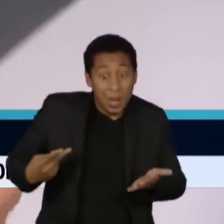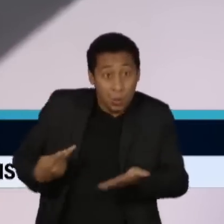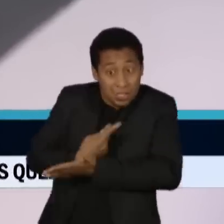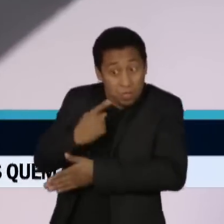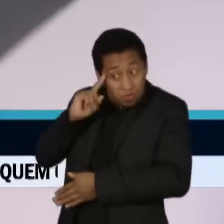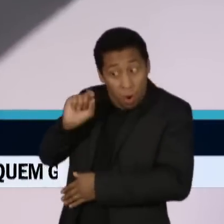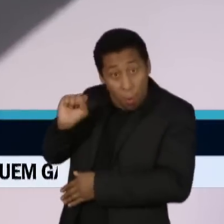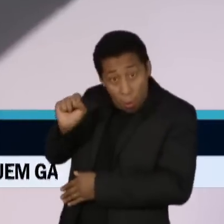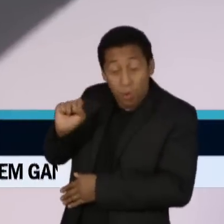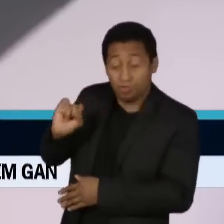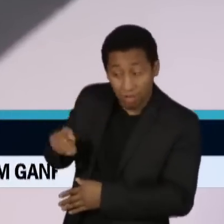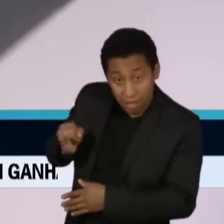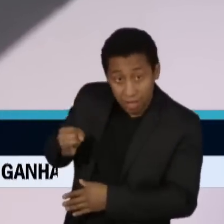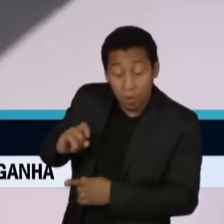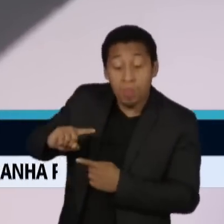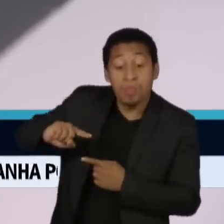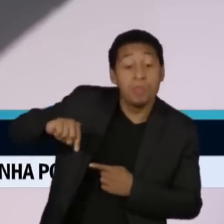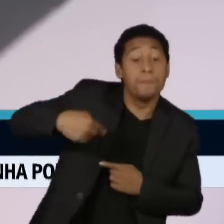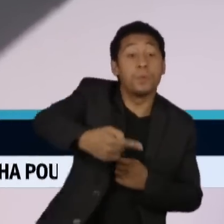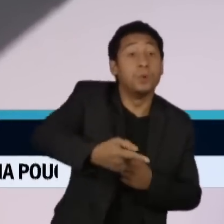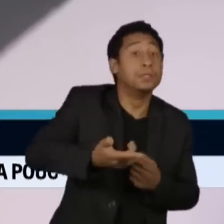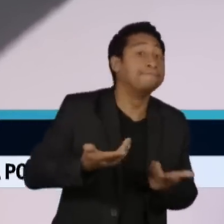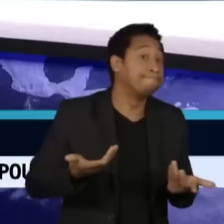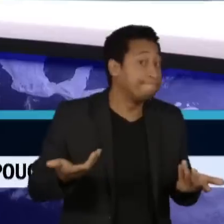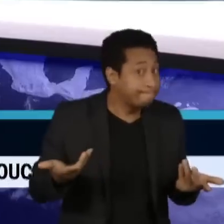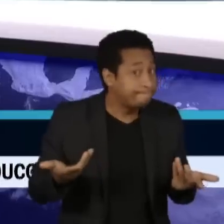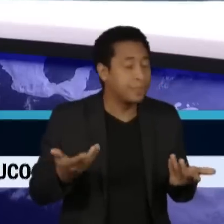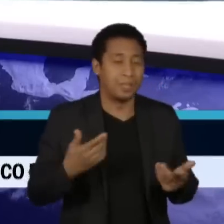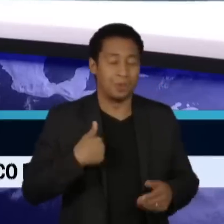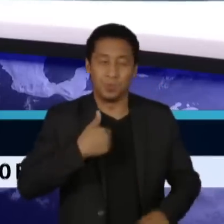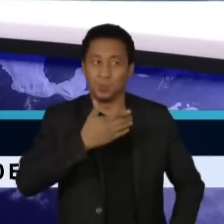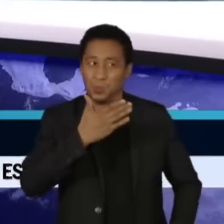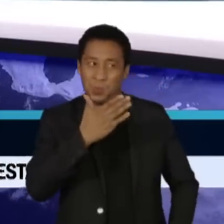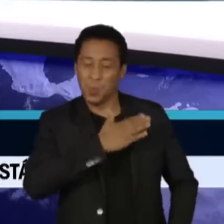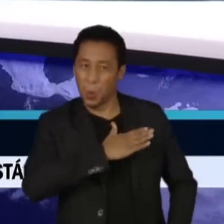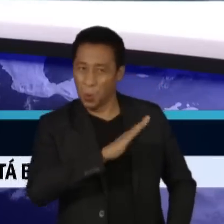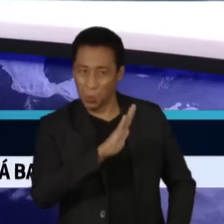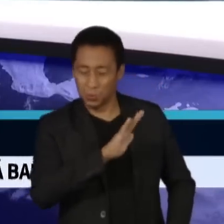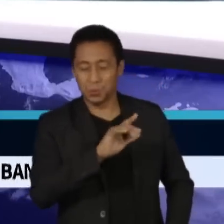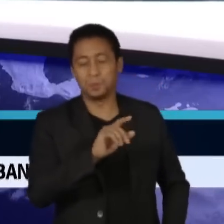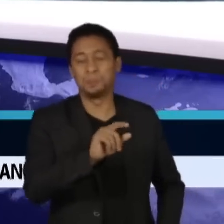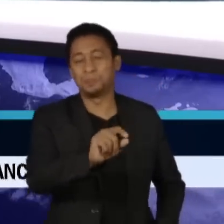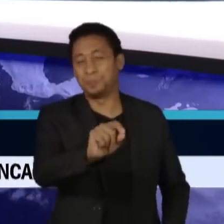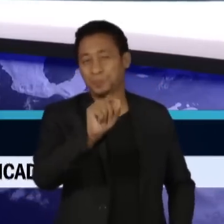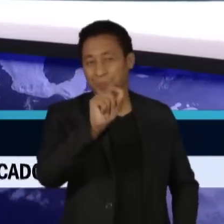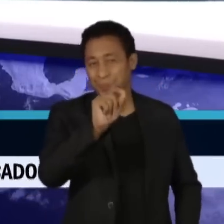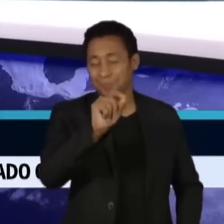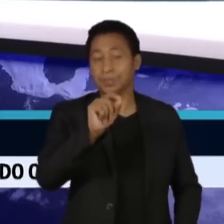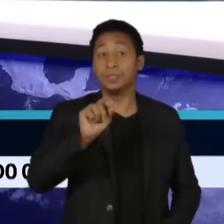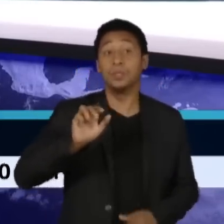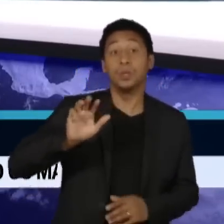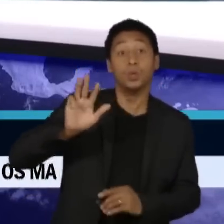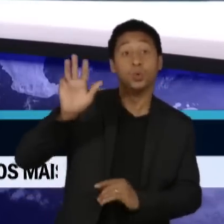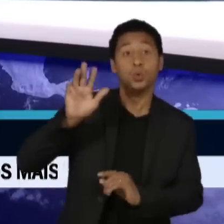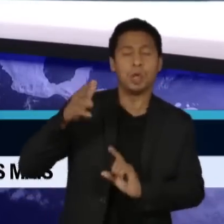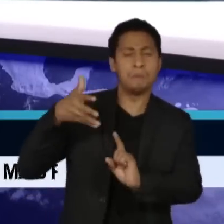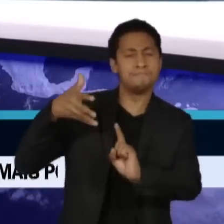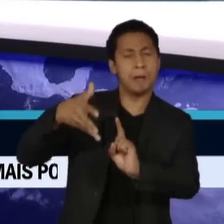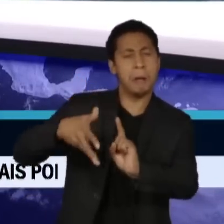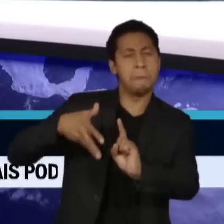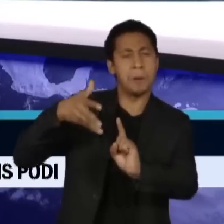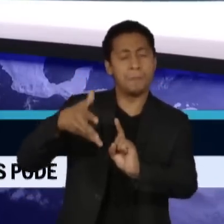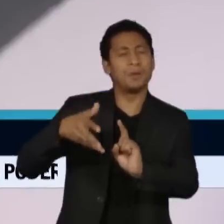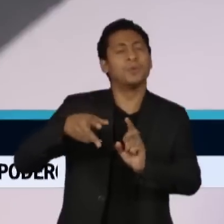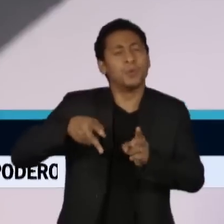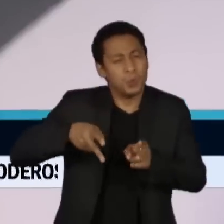a parte que eu não gosto desse ser em primeiros dias do Lula é justamente ele manter o tom de disputa eleitoral